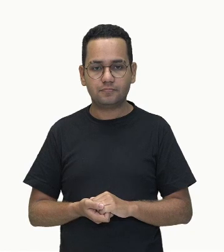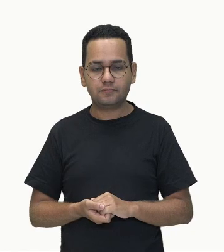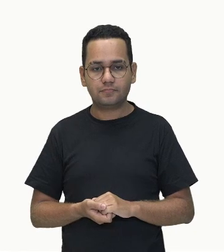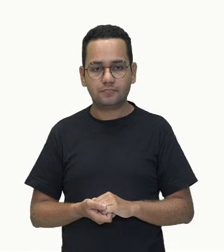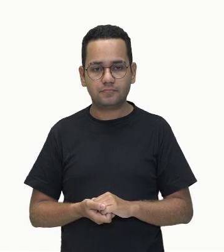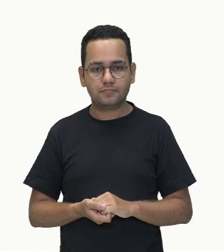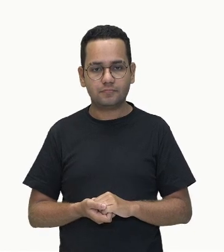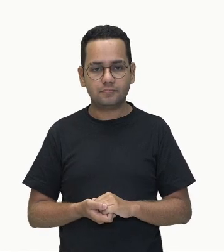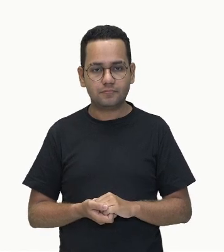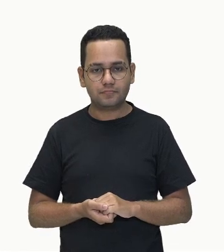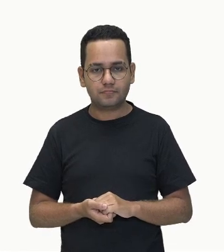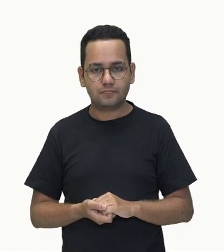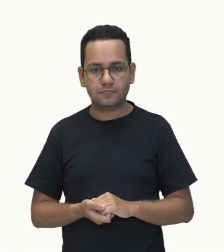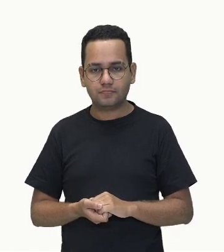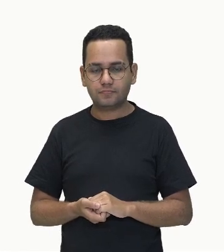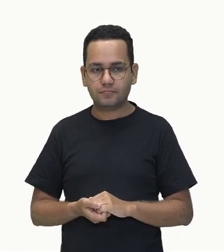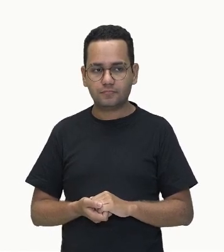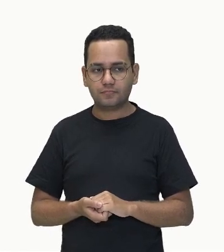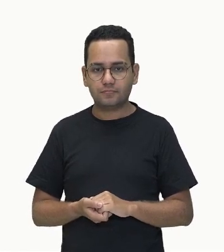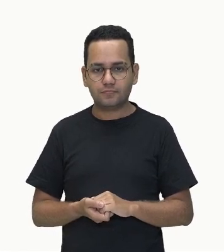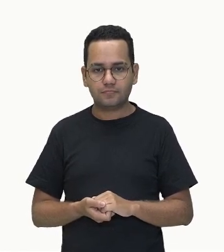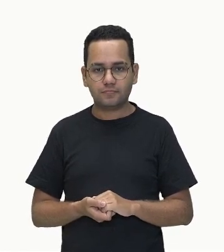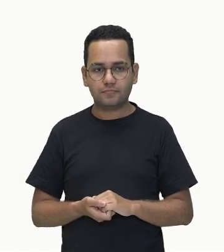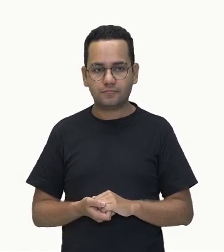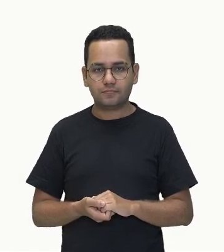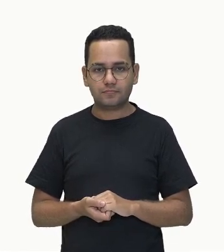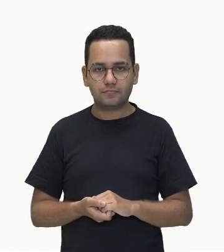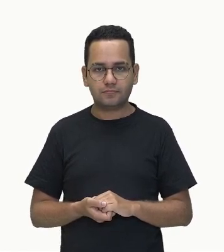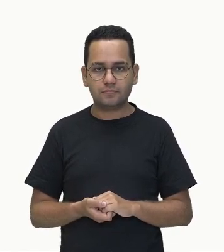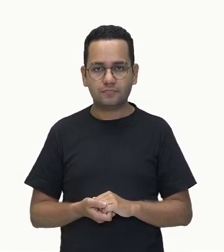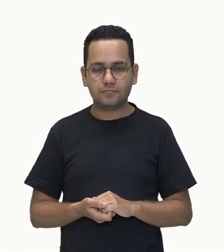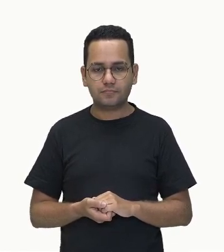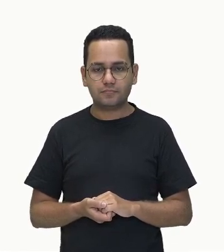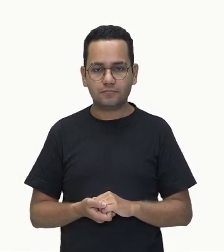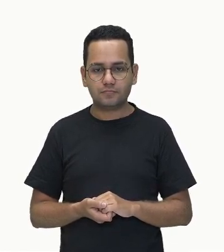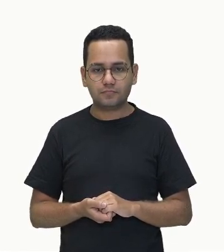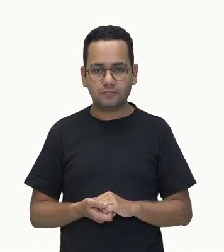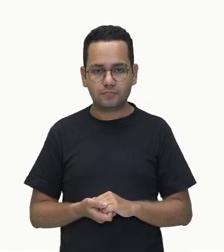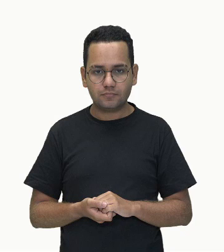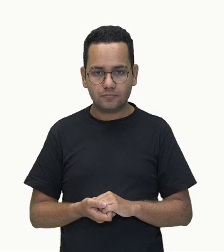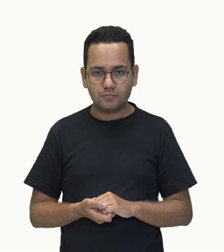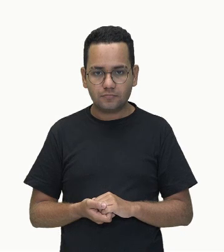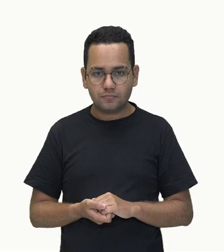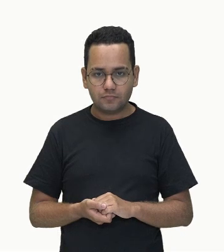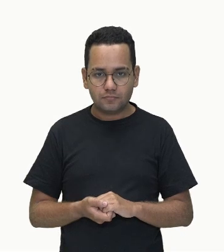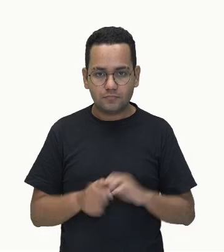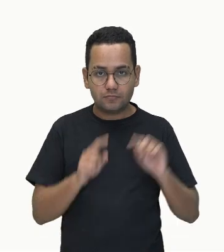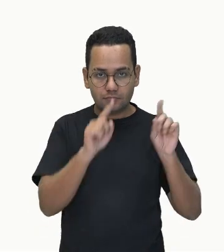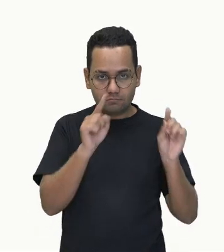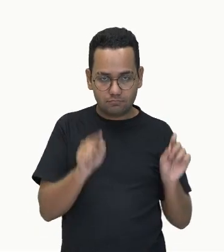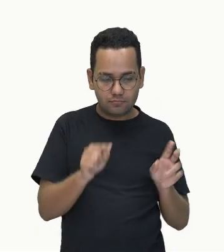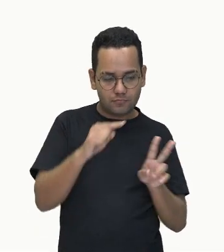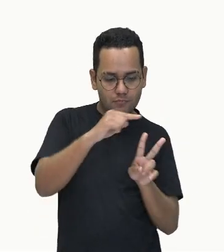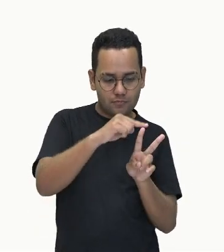expon tá olha só eu tenho aqui uma